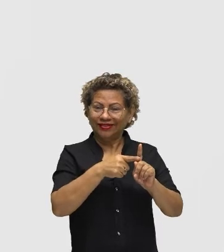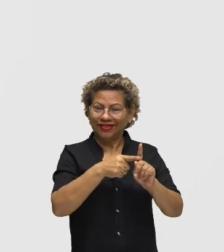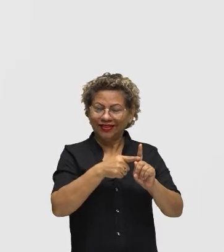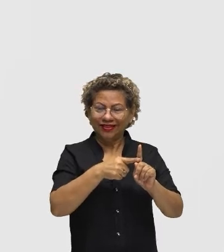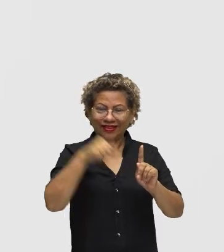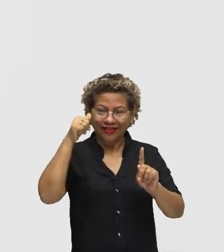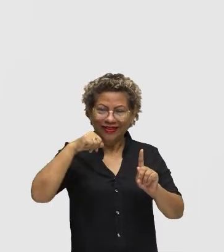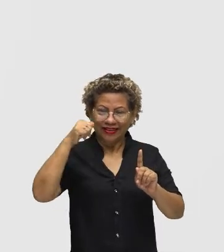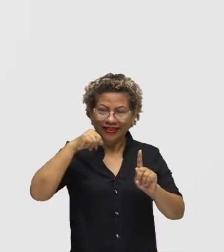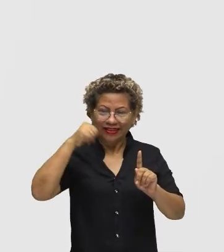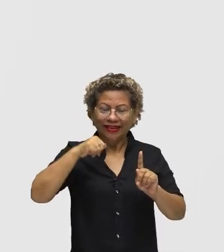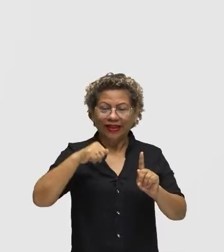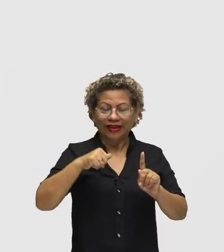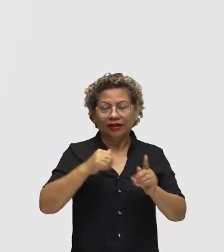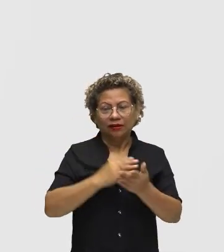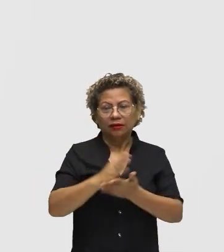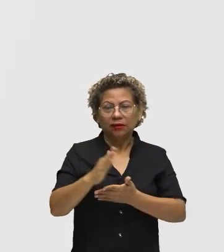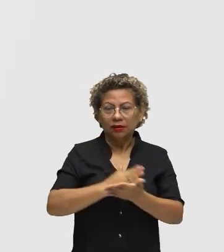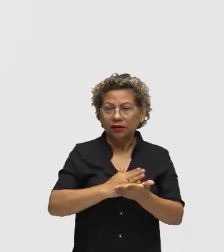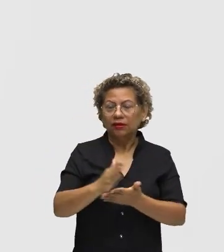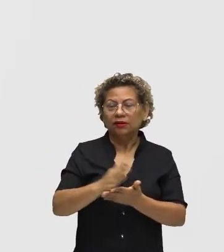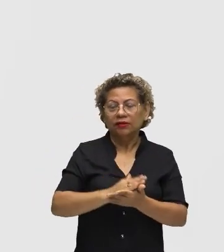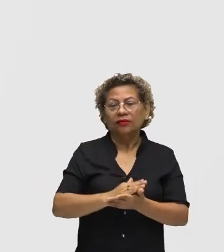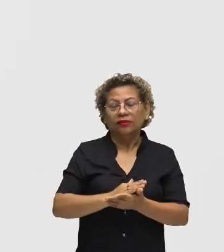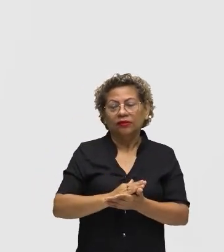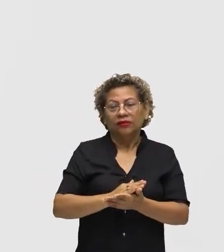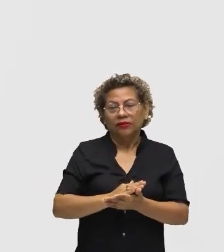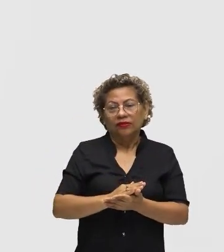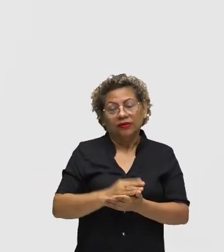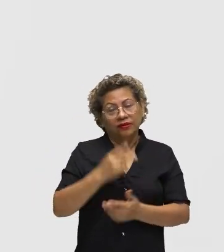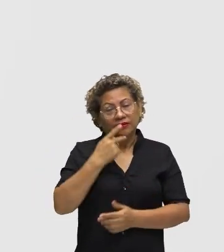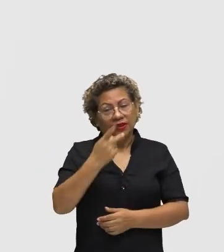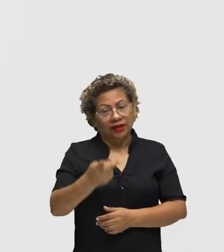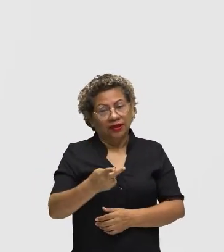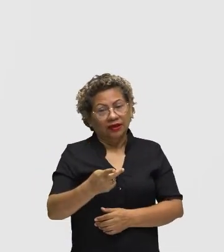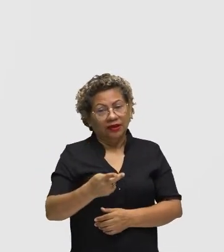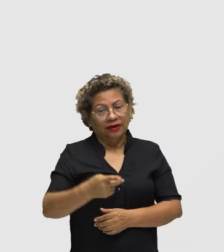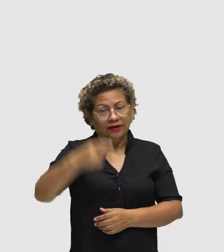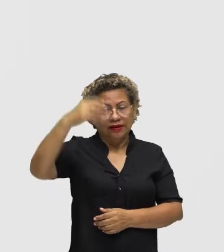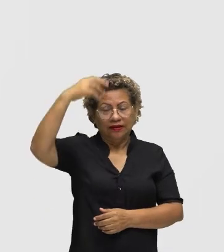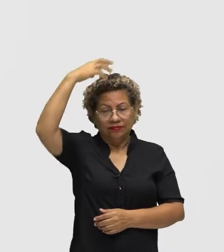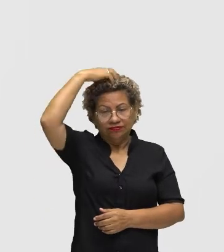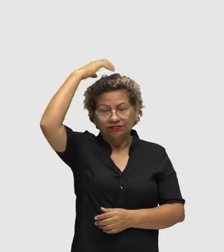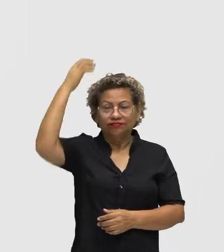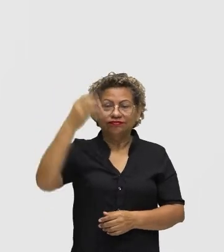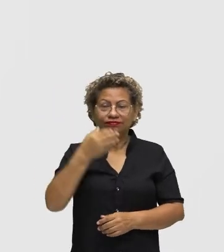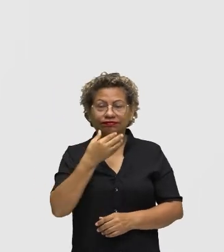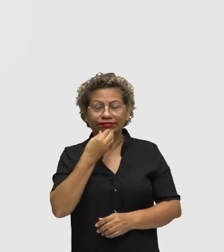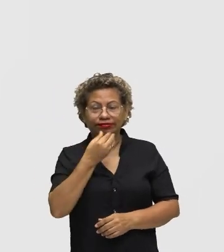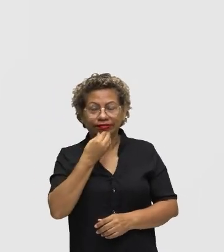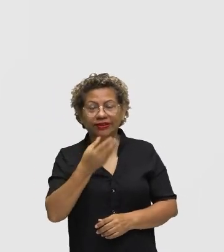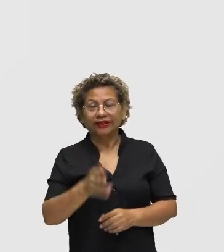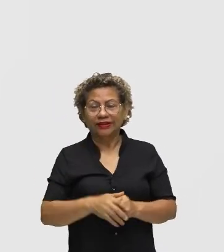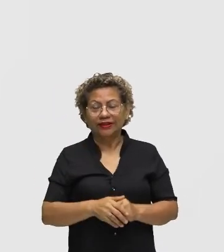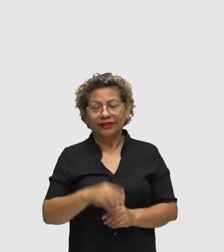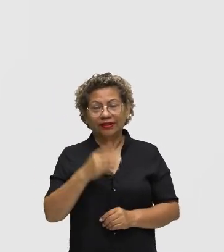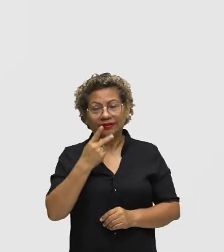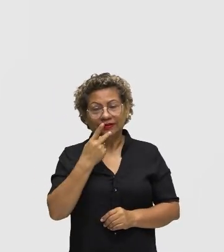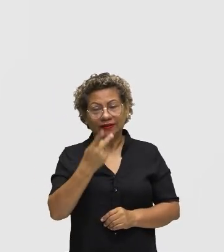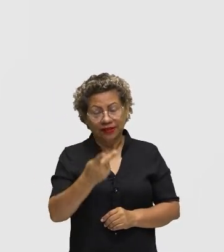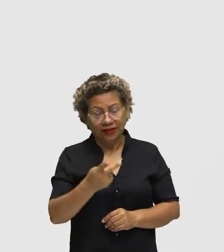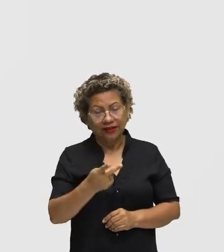estar necessariamente grávidas e esse rei, né, esse bebê que está ali, que está sendo gerado, é um futuro